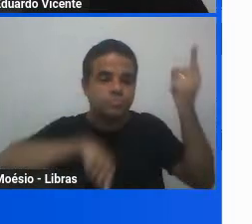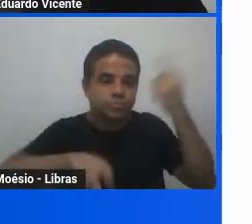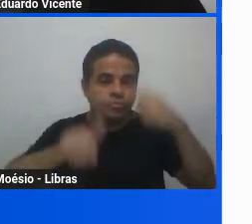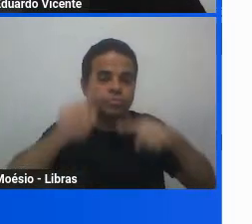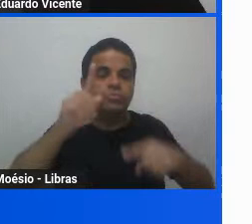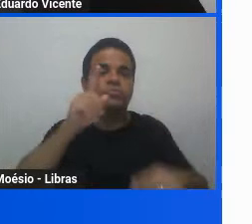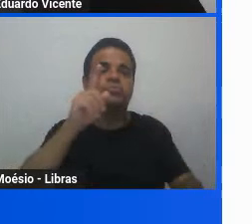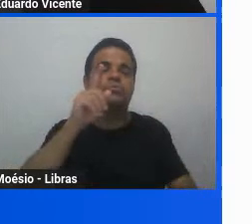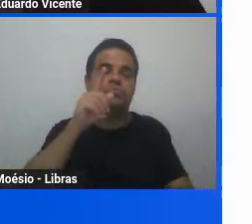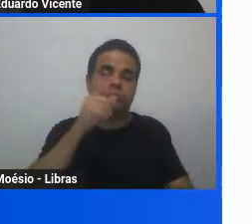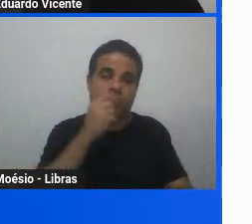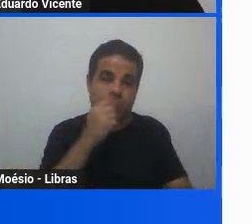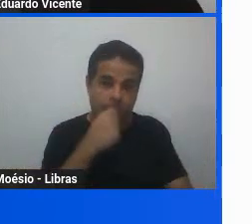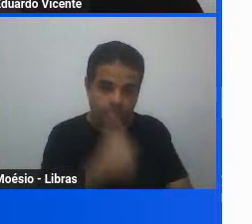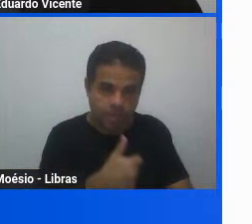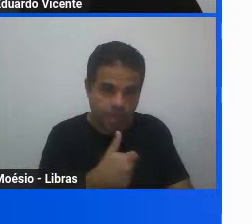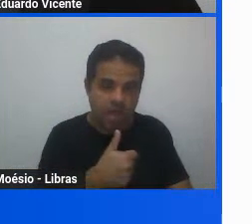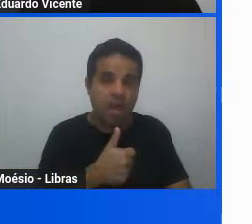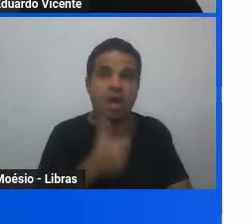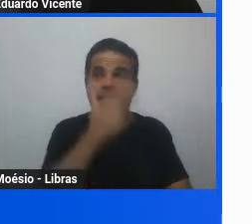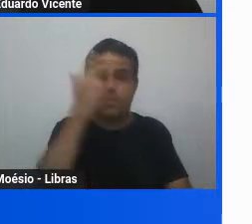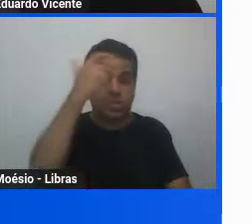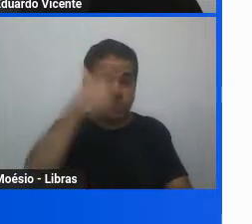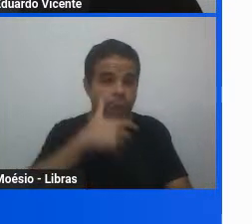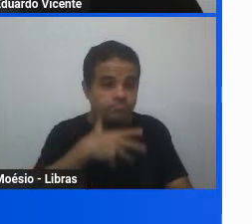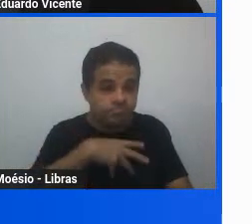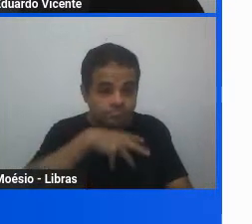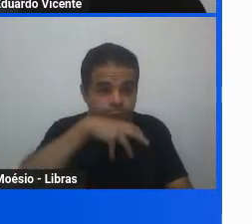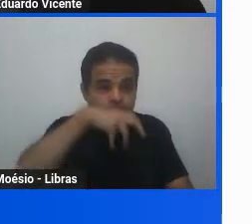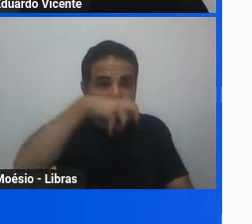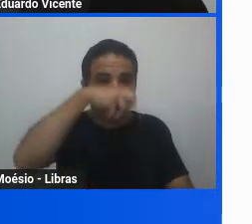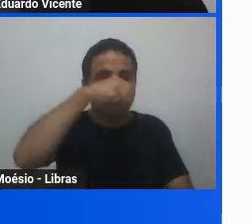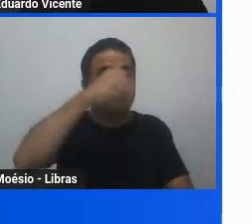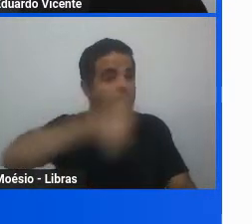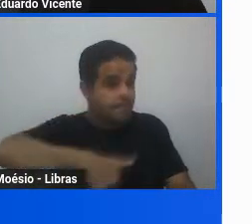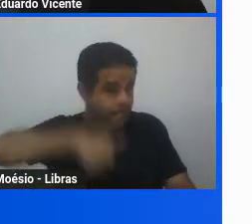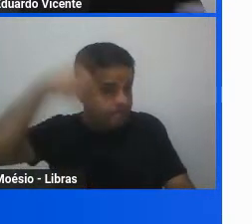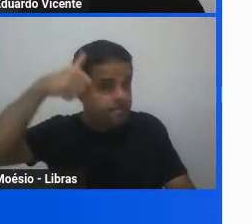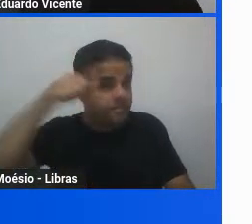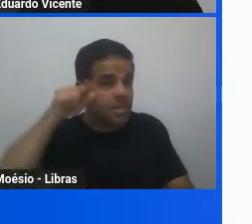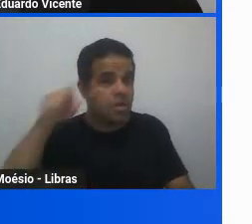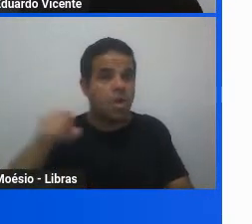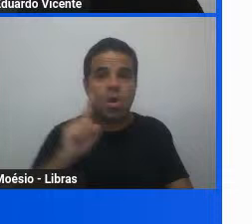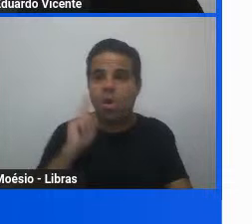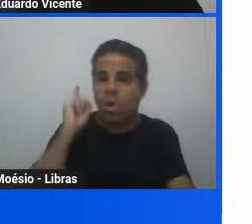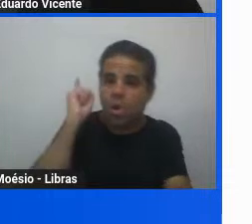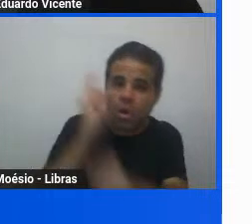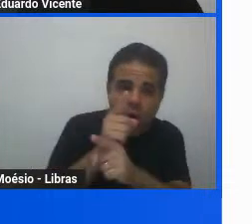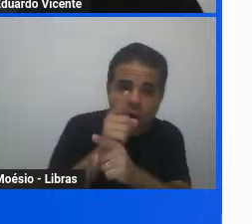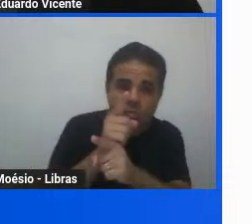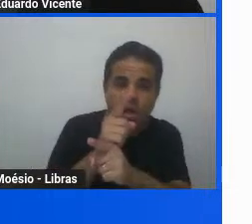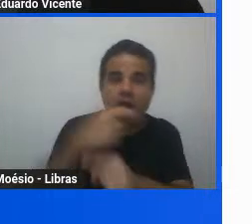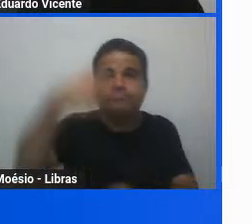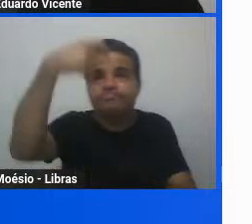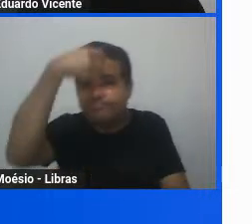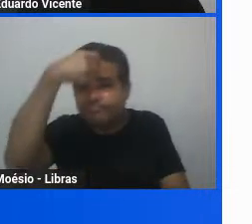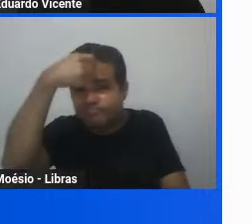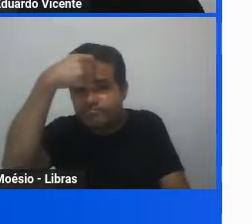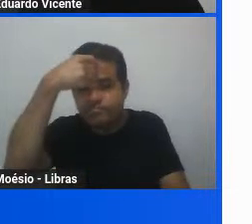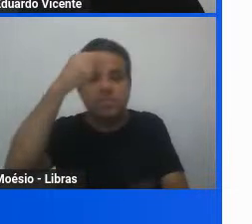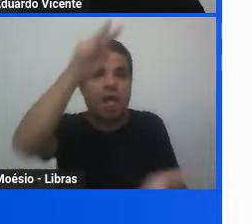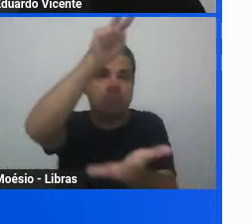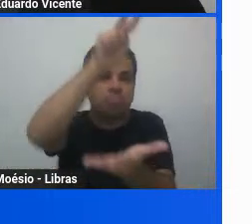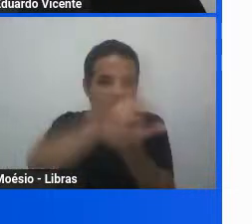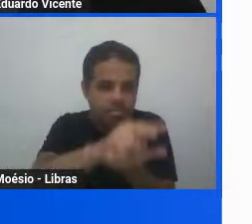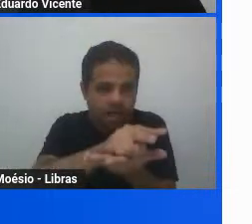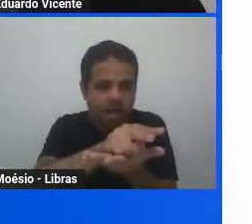traqueia. A vítima respira melhor. E, no caso, se eu encontrar uma vítima inconsciente, deitada, eu